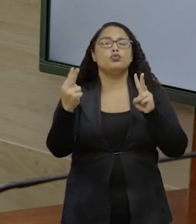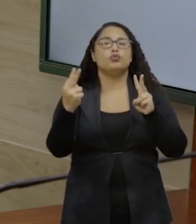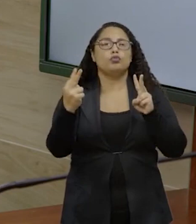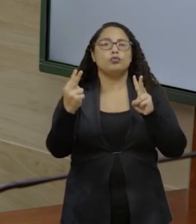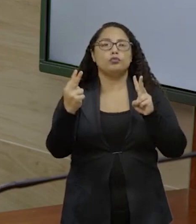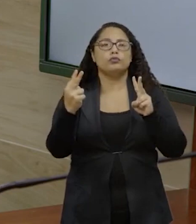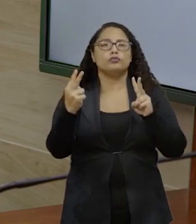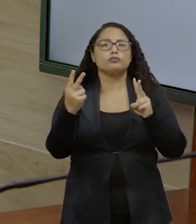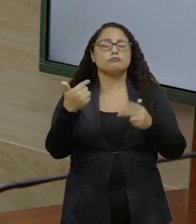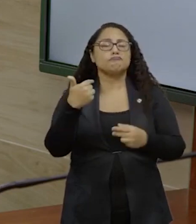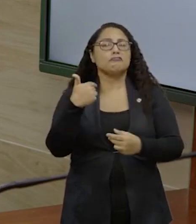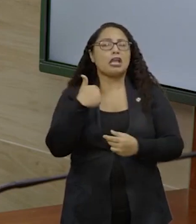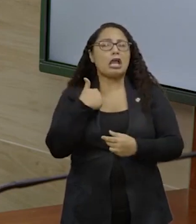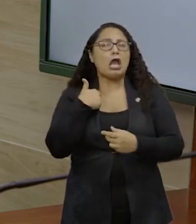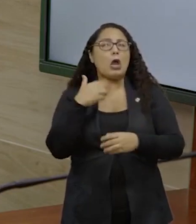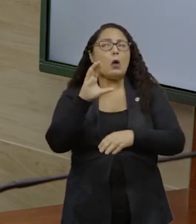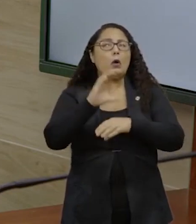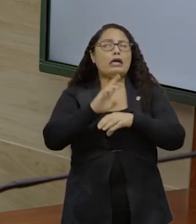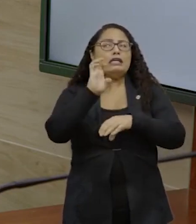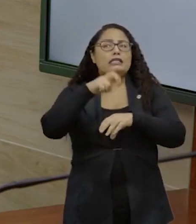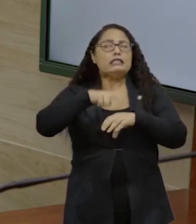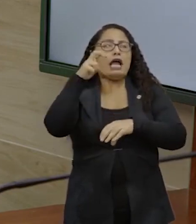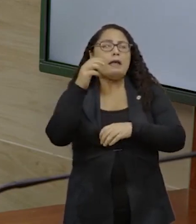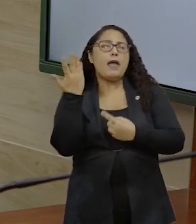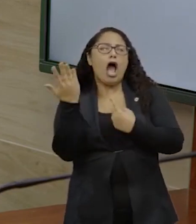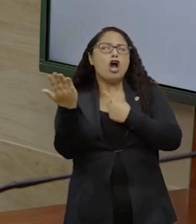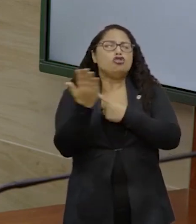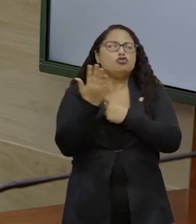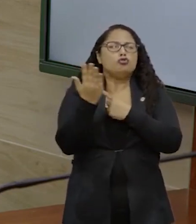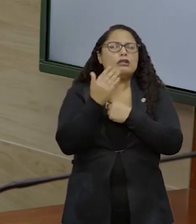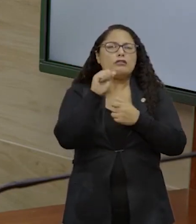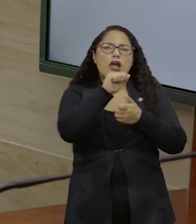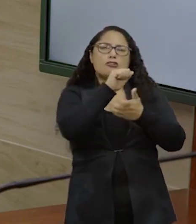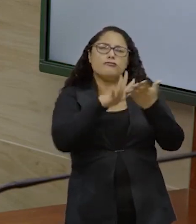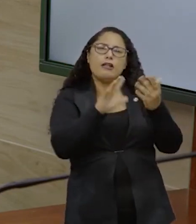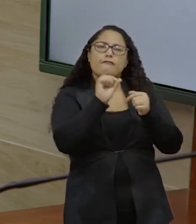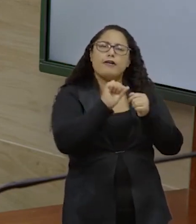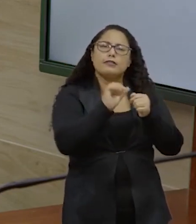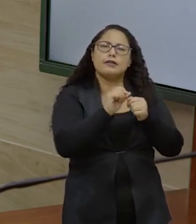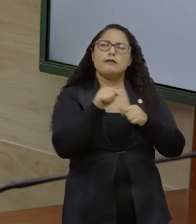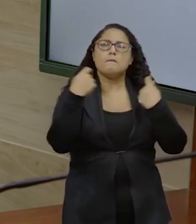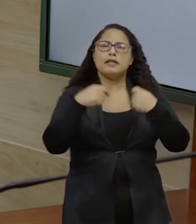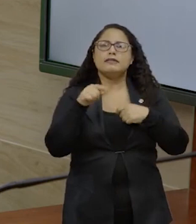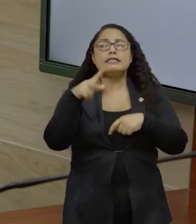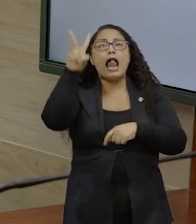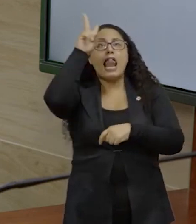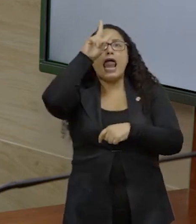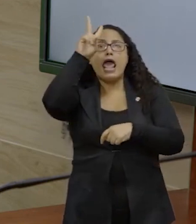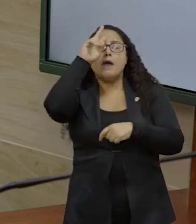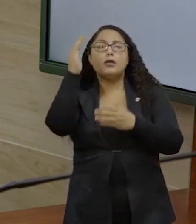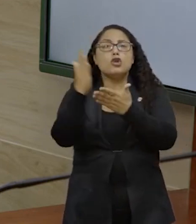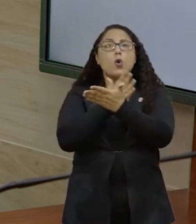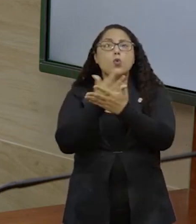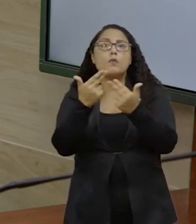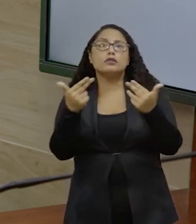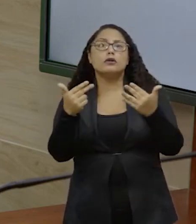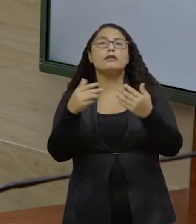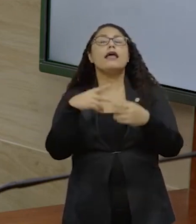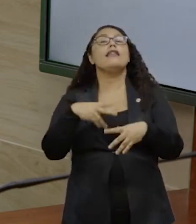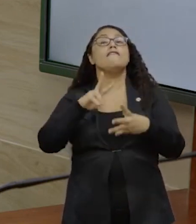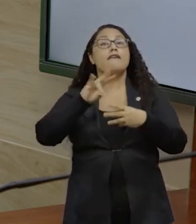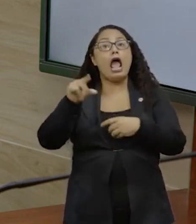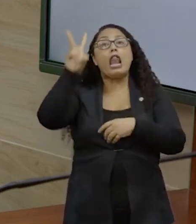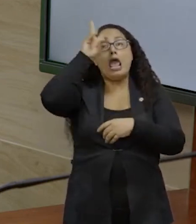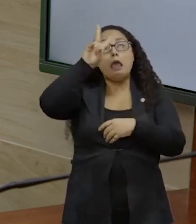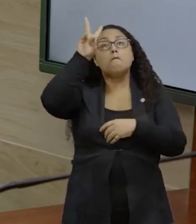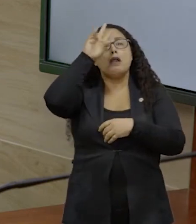ChatGPT, me ajuda aqui, eu estou fazendo uma tarefa aqui, eu preciso que que você me lembre de algumas coisas. E ele vai me